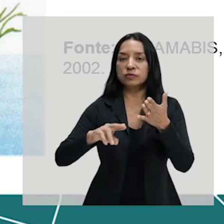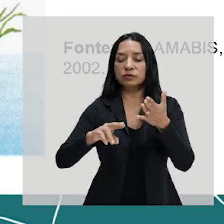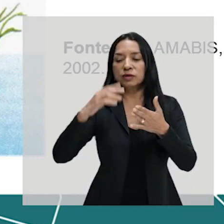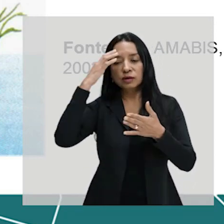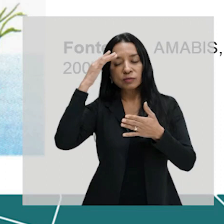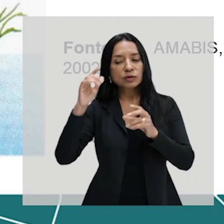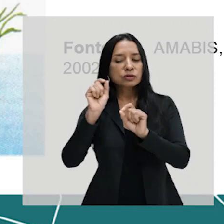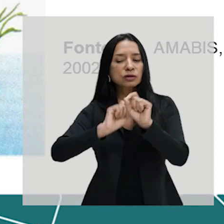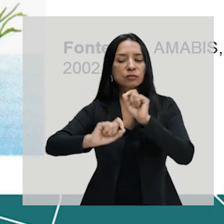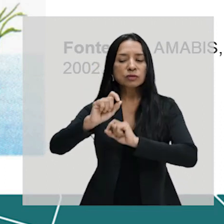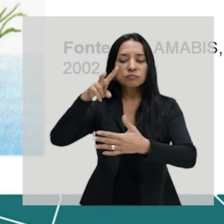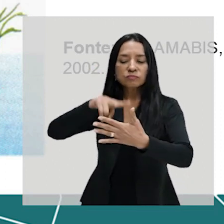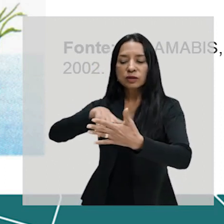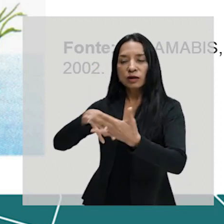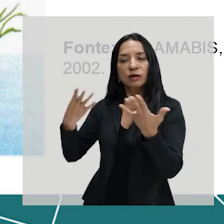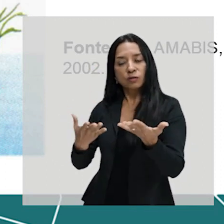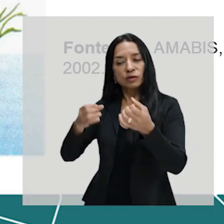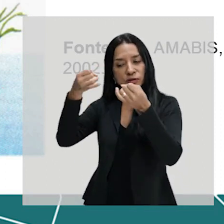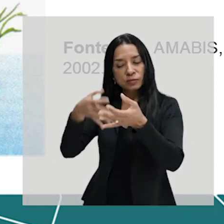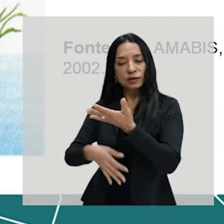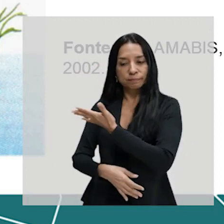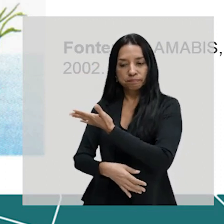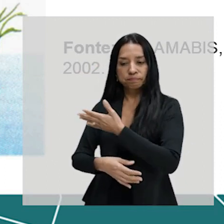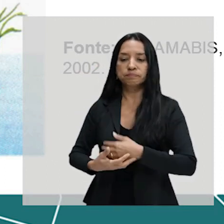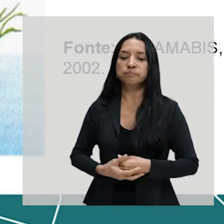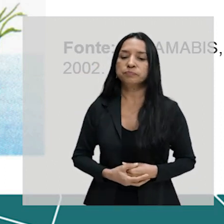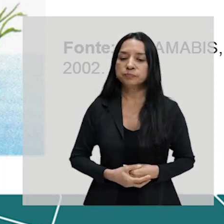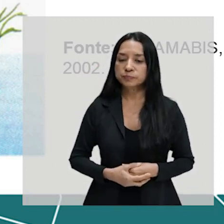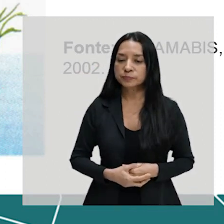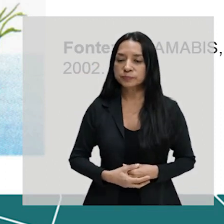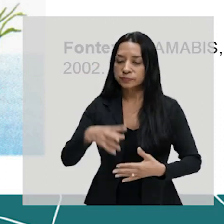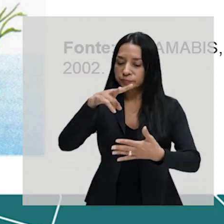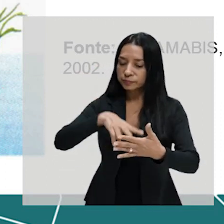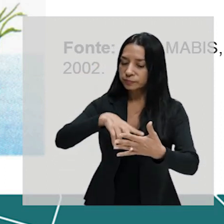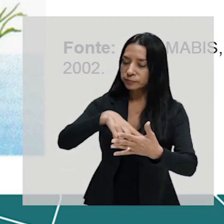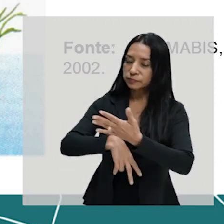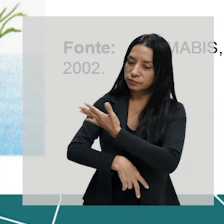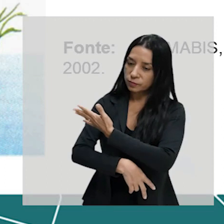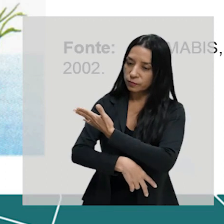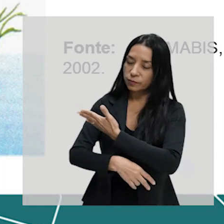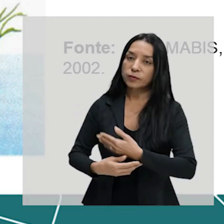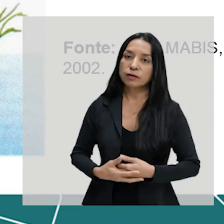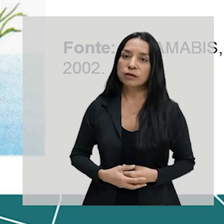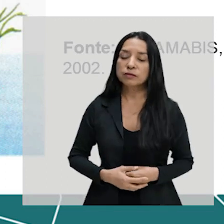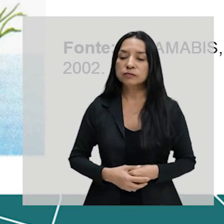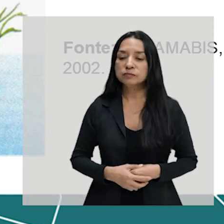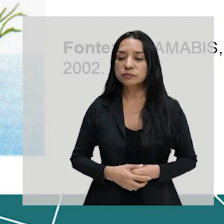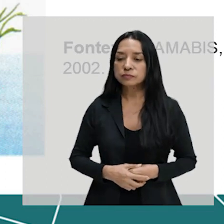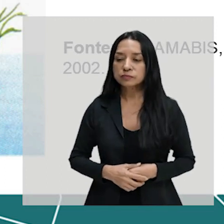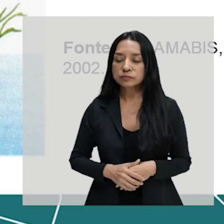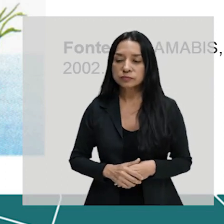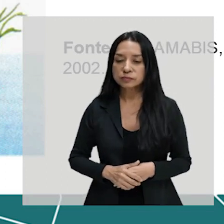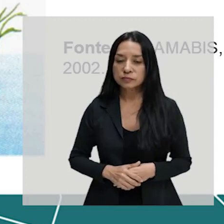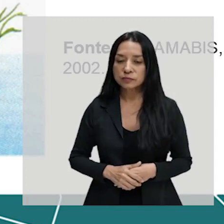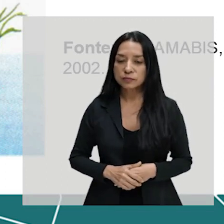eu vou ler aqui eu vou explicar para vocês tá aqui diz o seguinte a ideia de que os seres vivos podiam surgir de outros